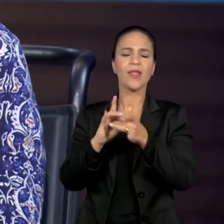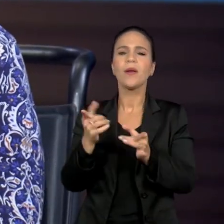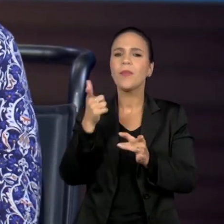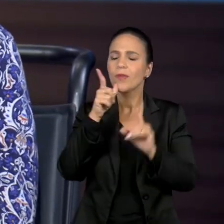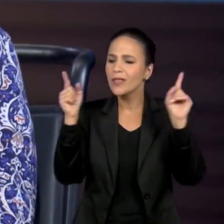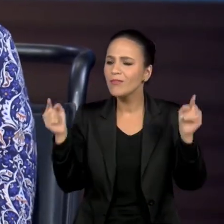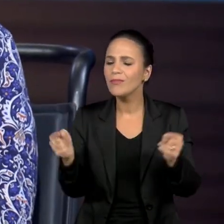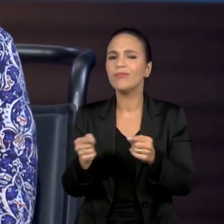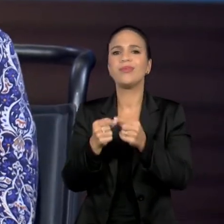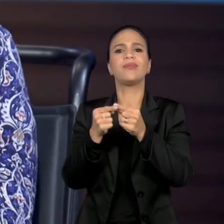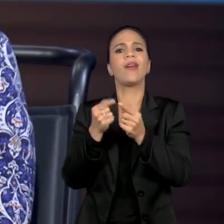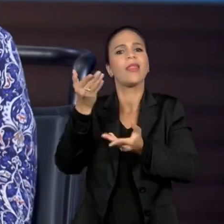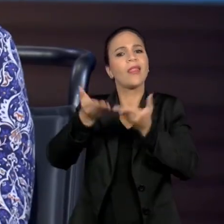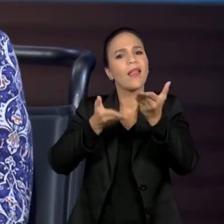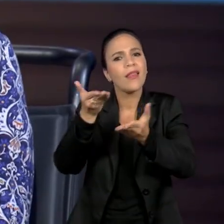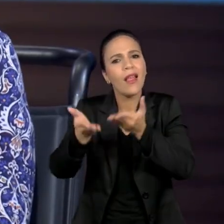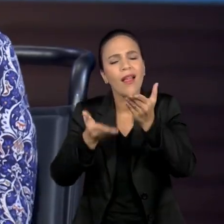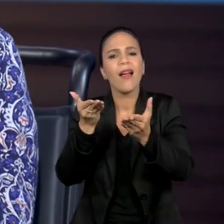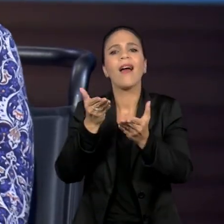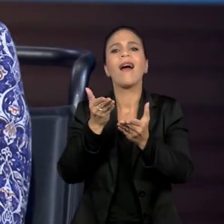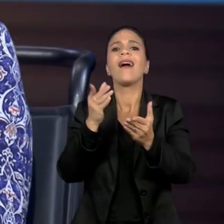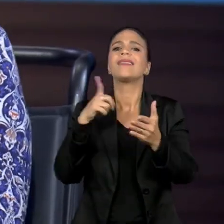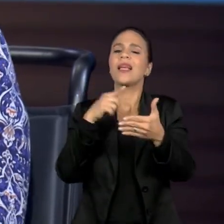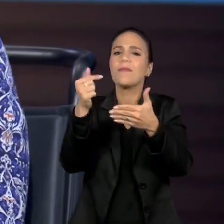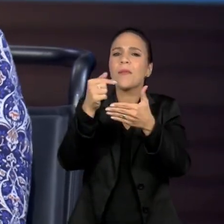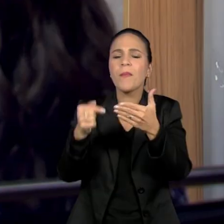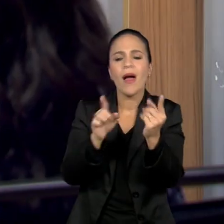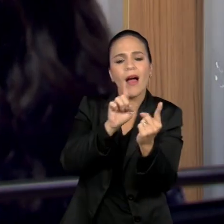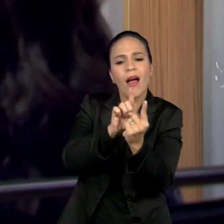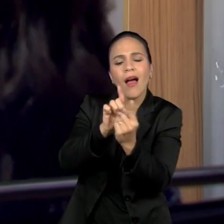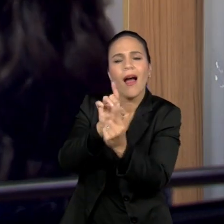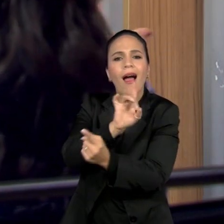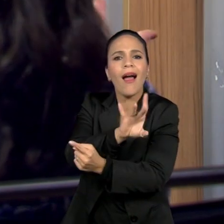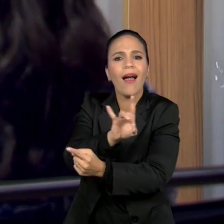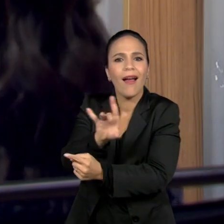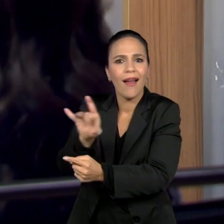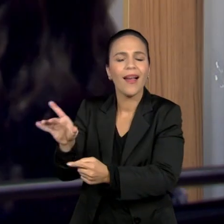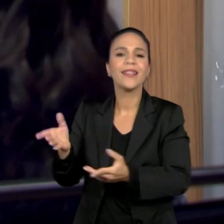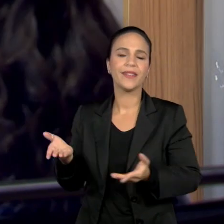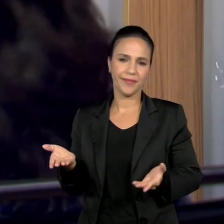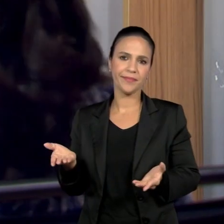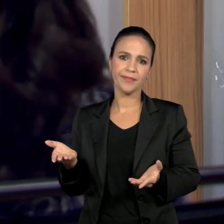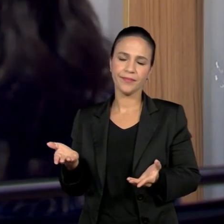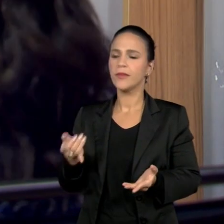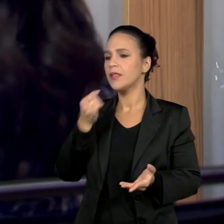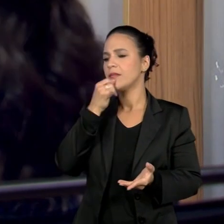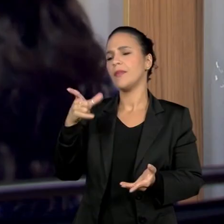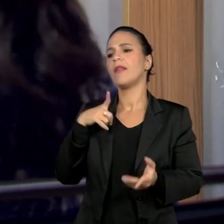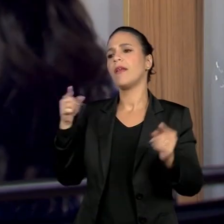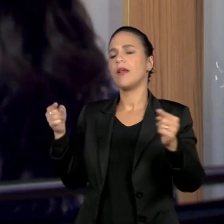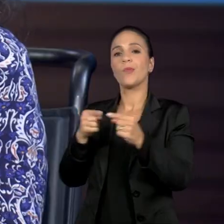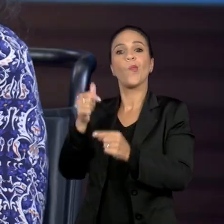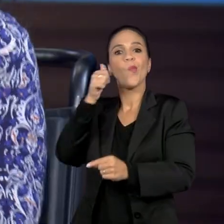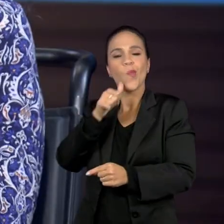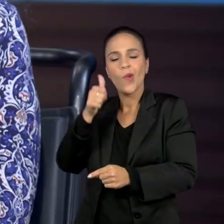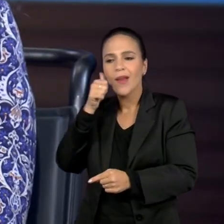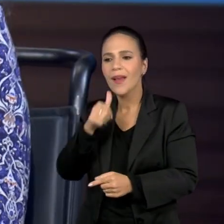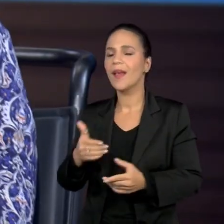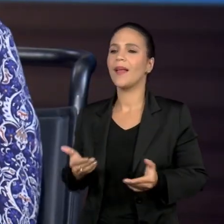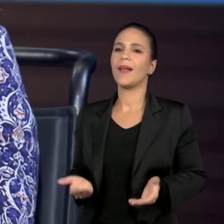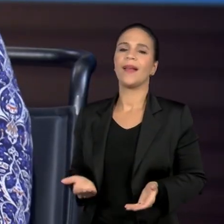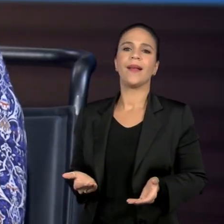uma dificuldade muito grande, sobretudo considerando, né, a falta de oportunidade de alojamento e também a